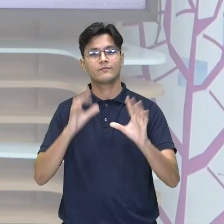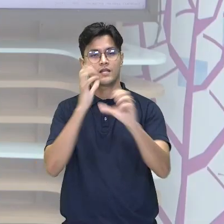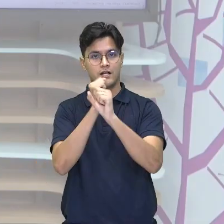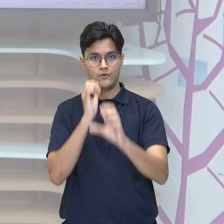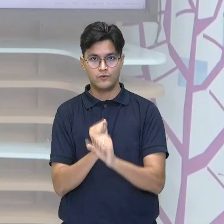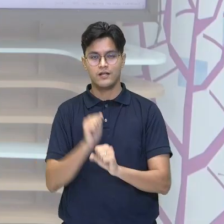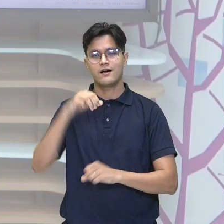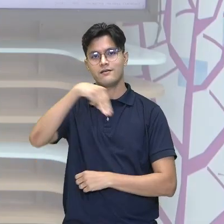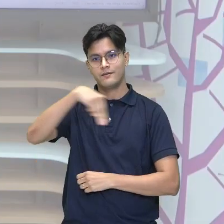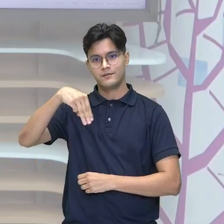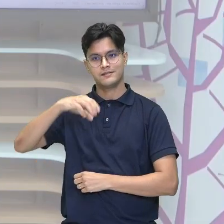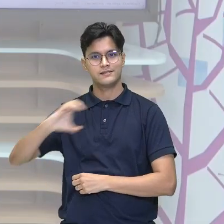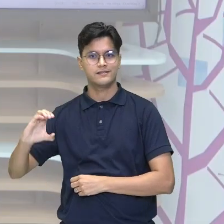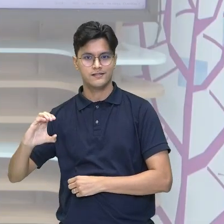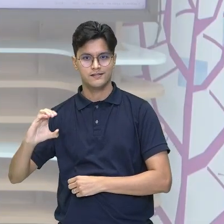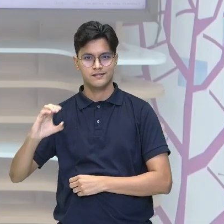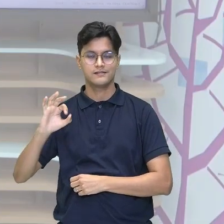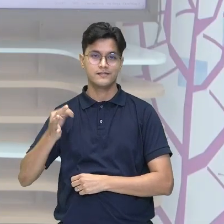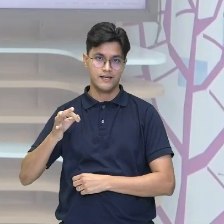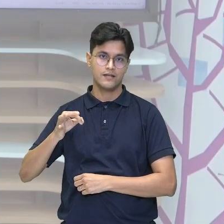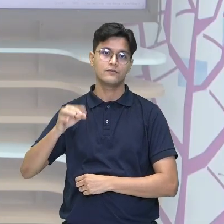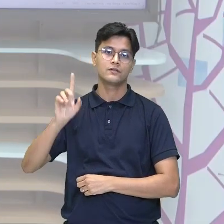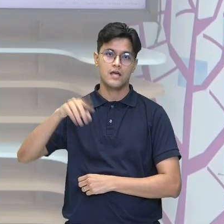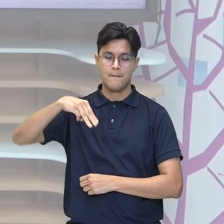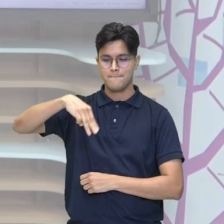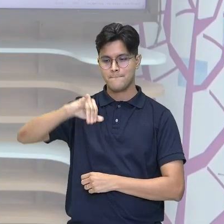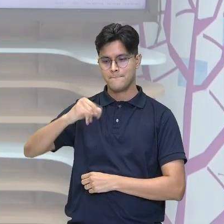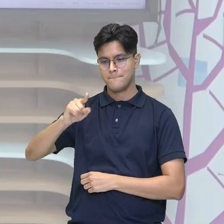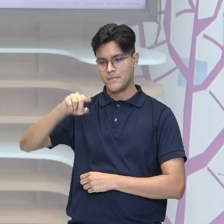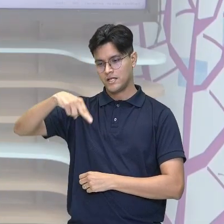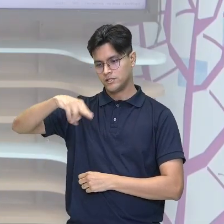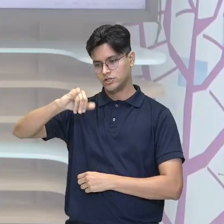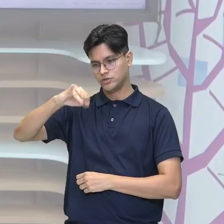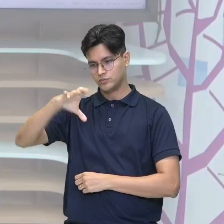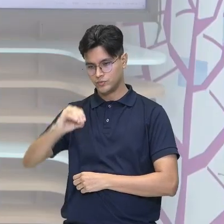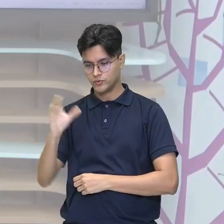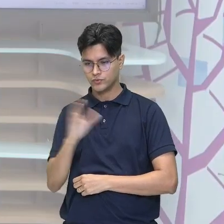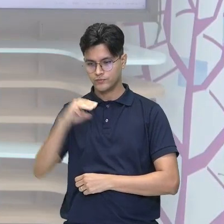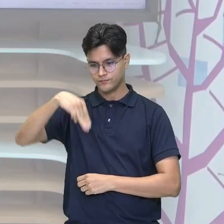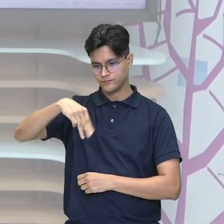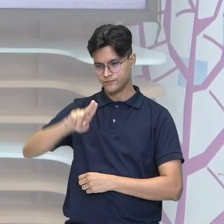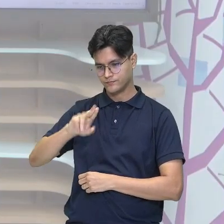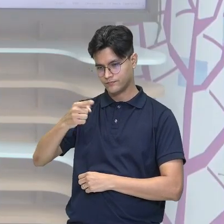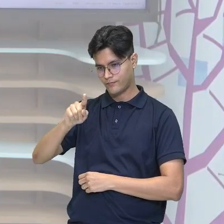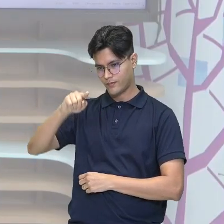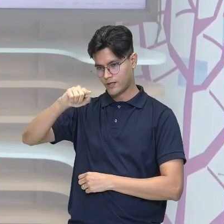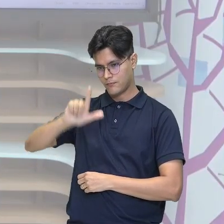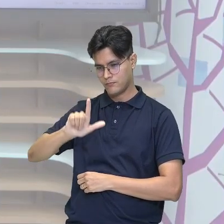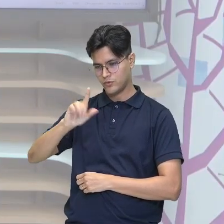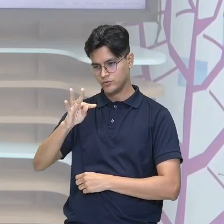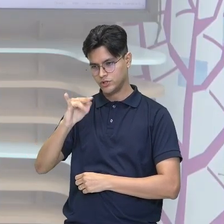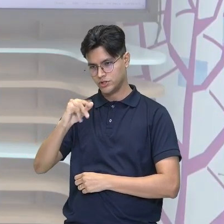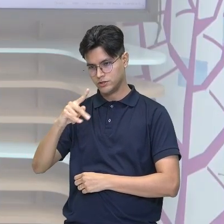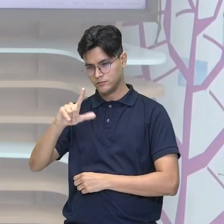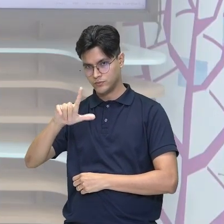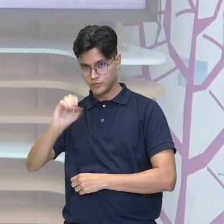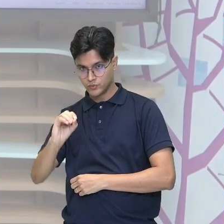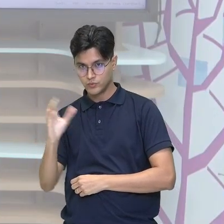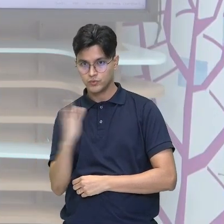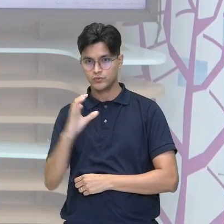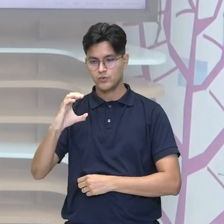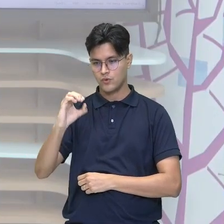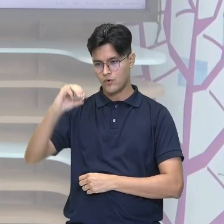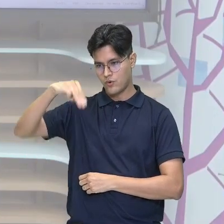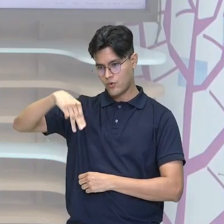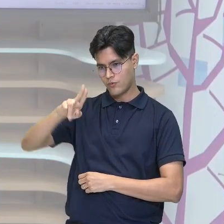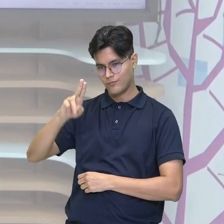um MMC, né, que é o mínimo múltiplo comum, e a gente precisa encontrar as frações, duas frações